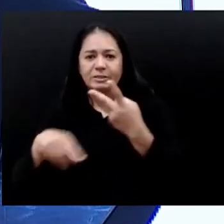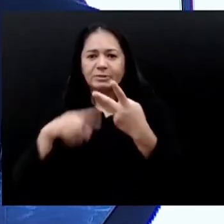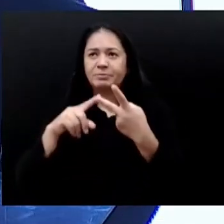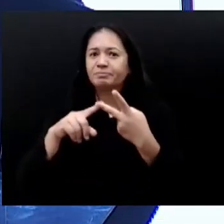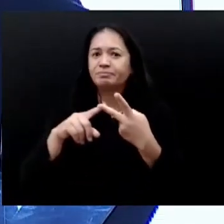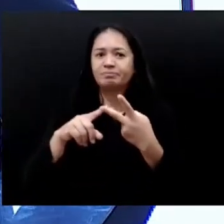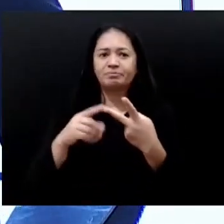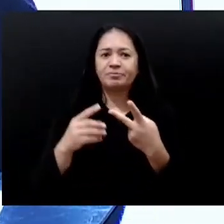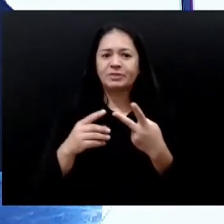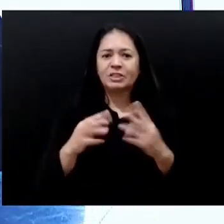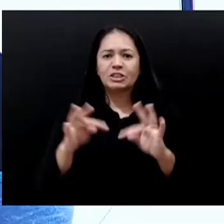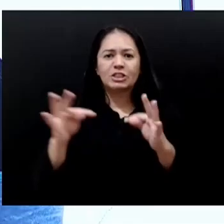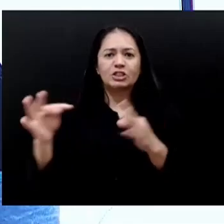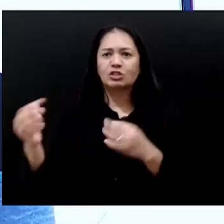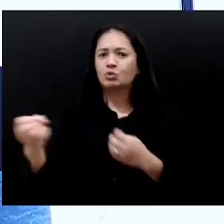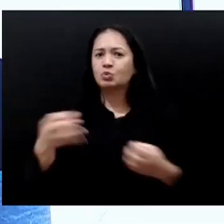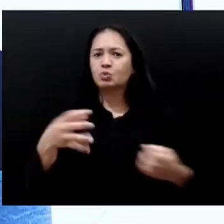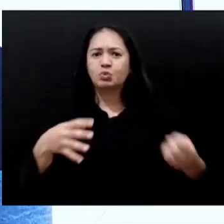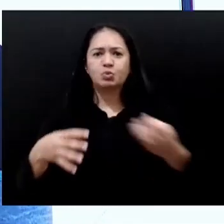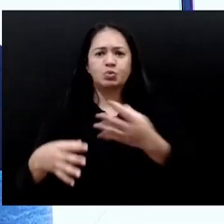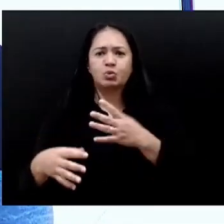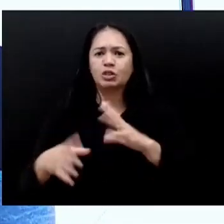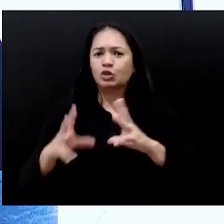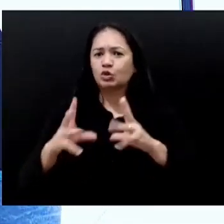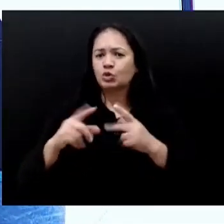tecnologia de tudo quanto é tipo de atividade,